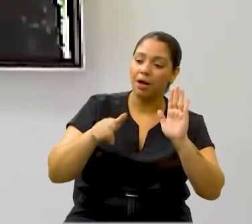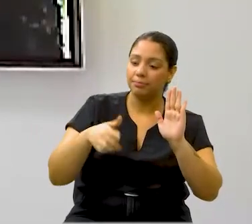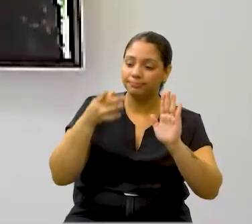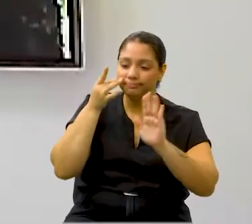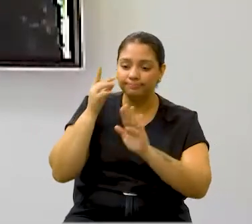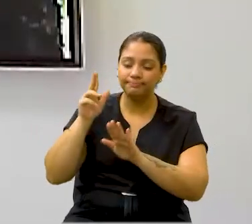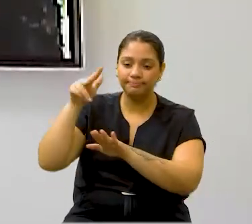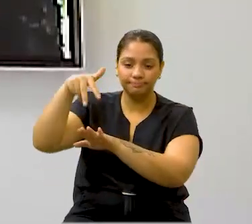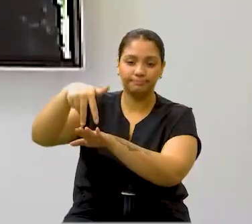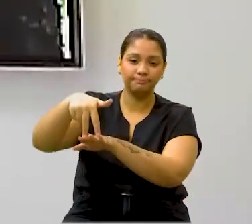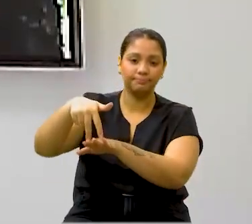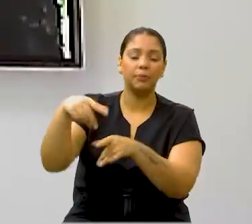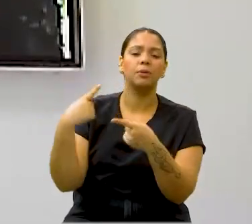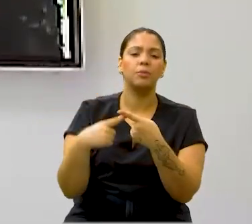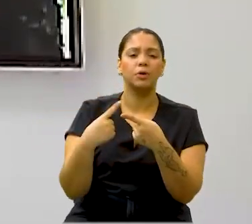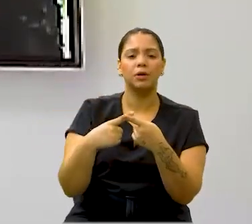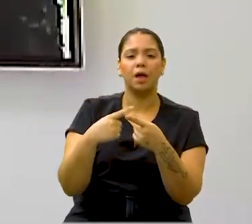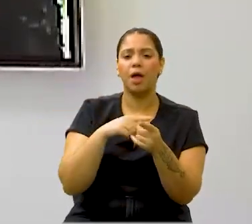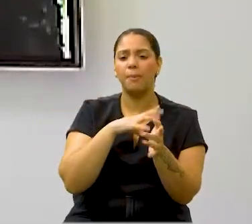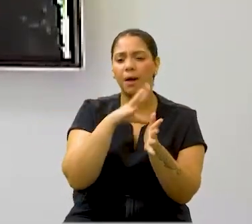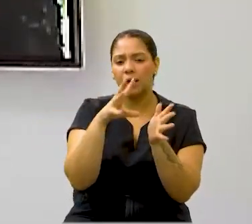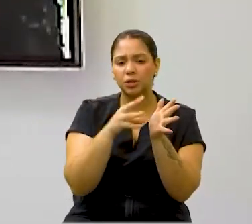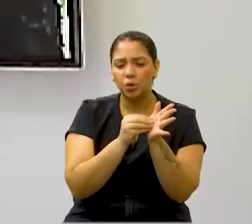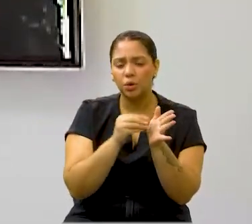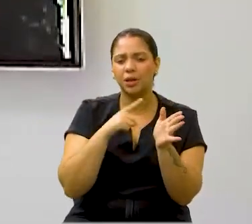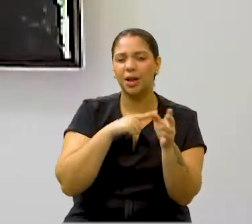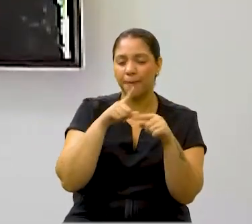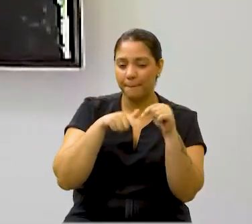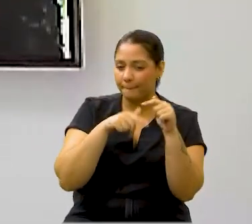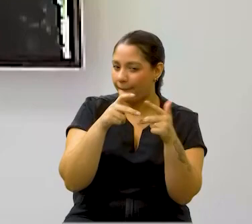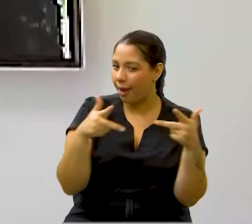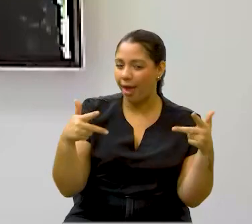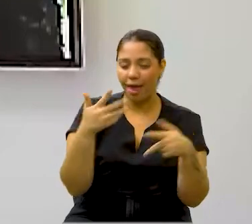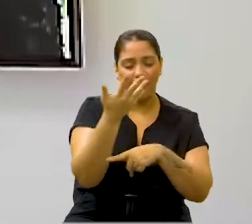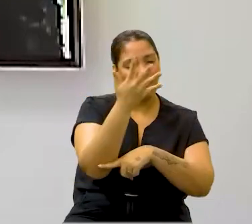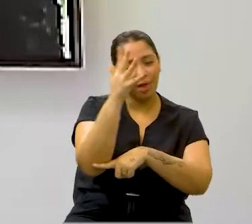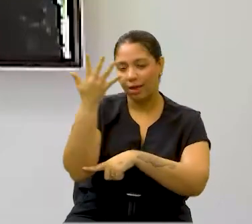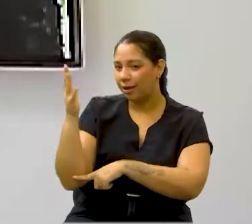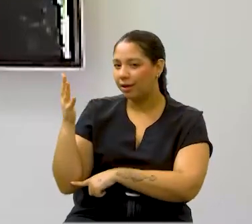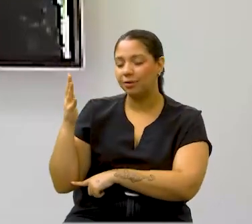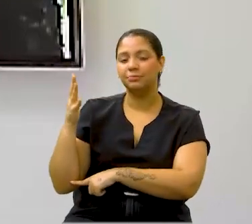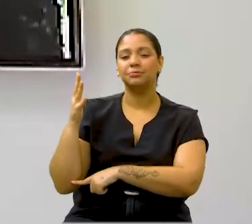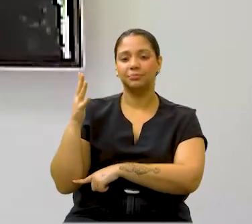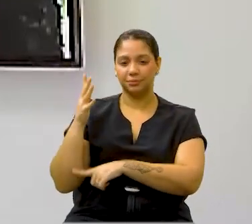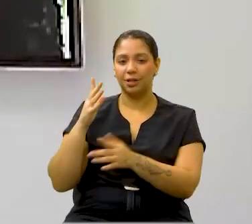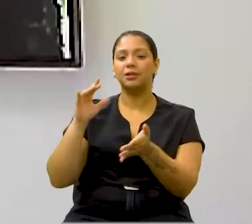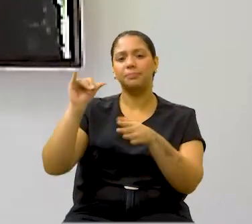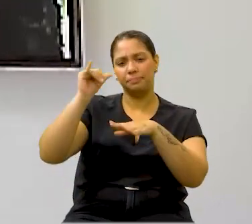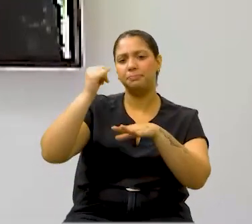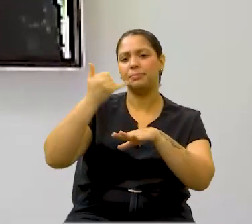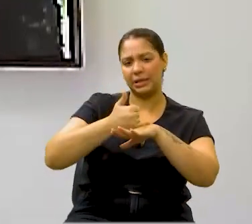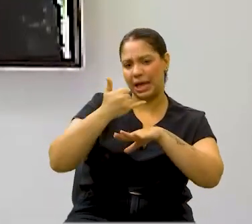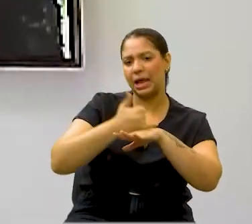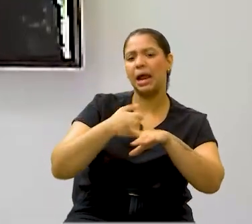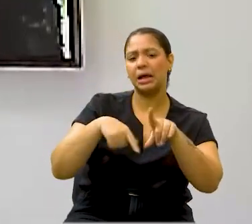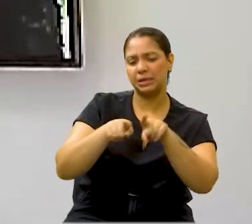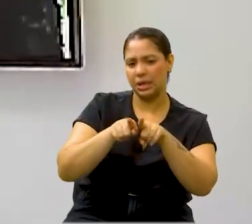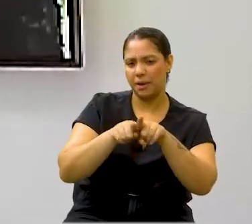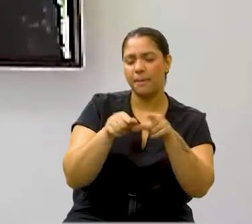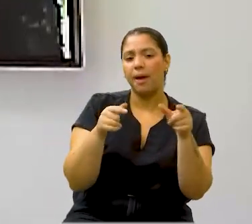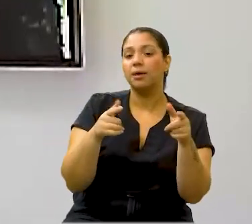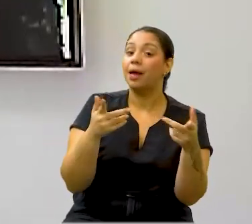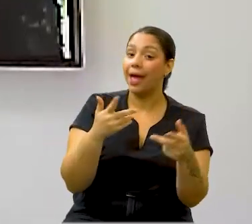pela complexidade que ela é, pelos bens, né, florestais que ela possui, não só florestais, mas minerais